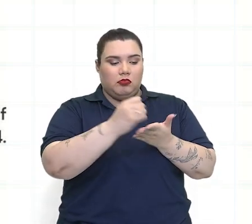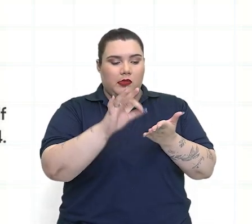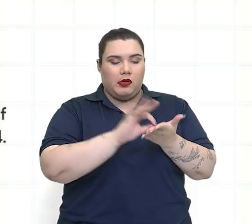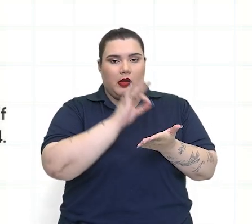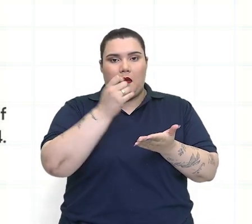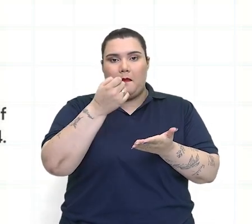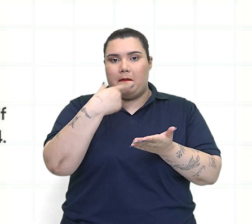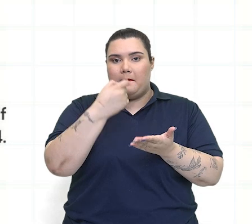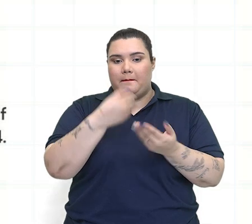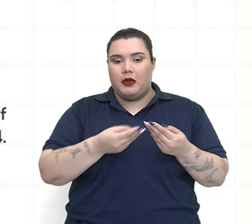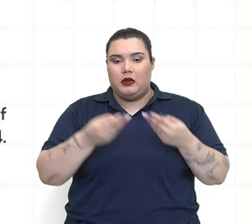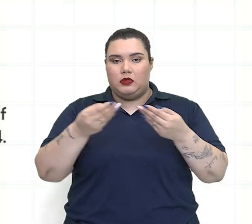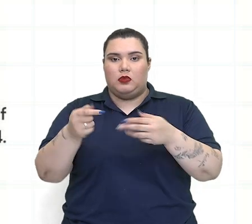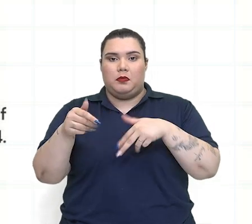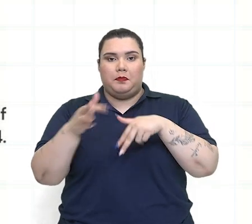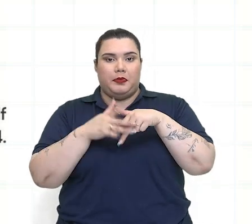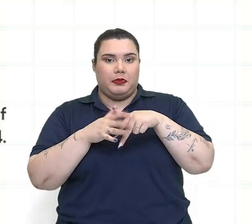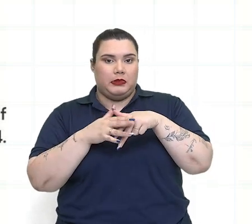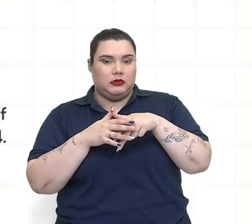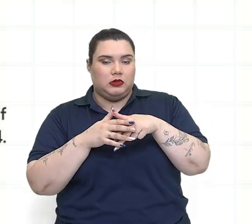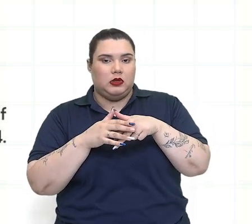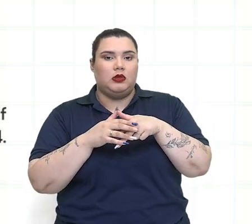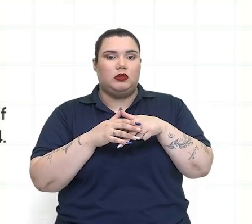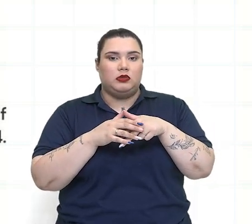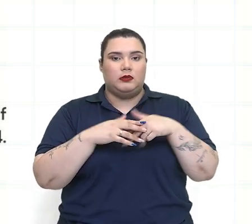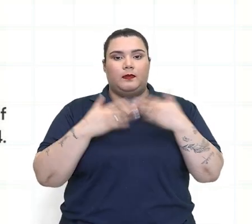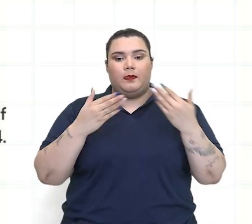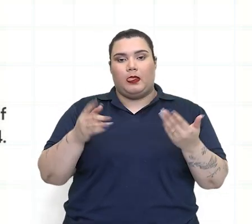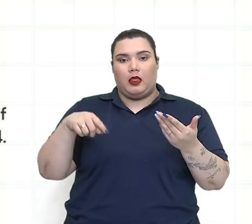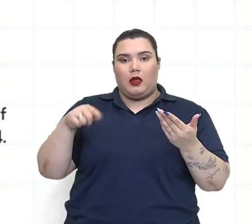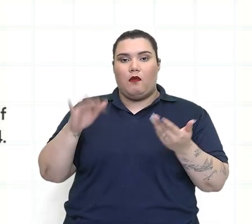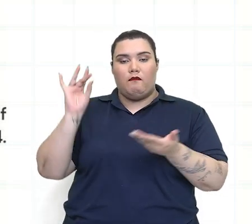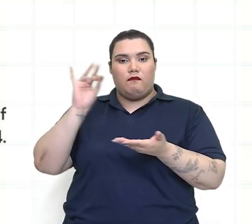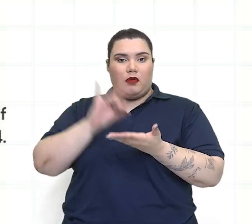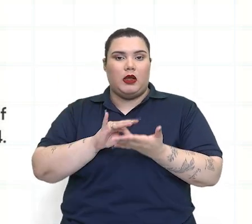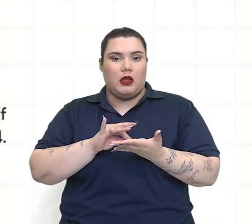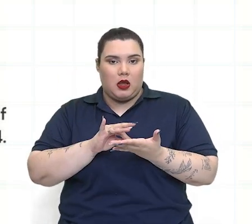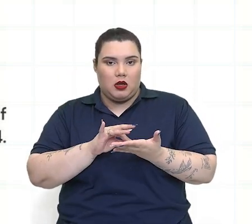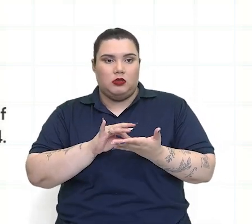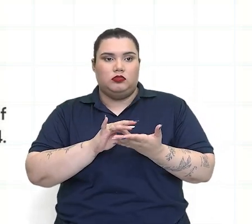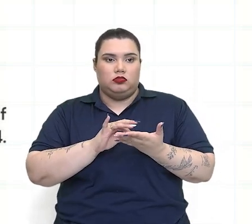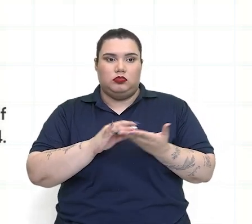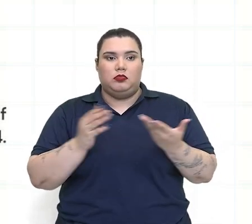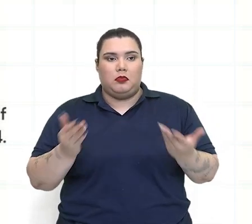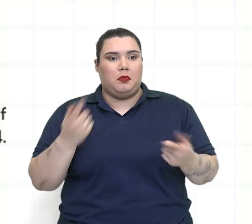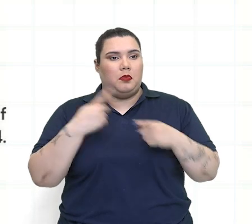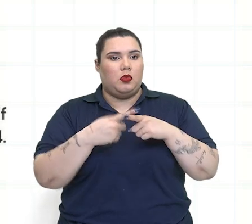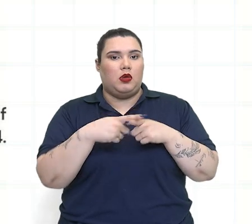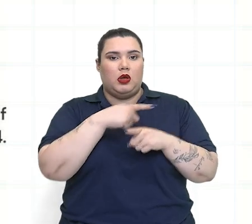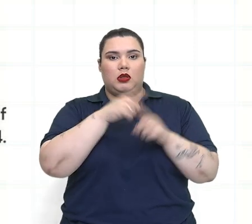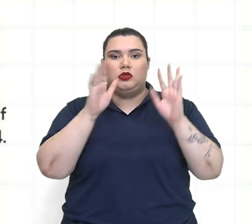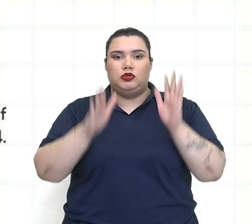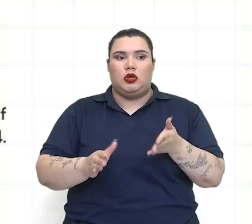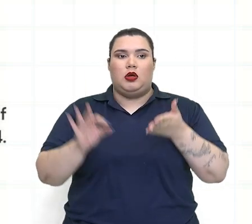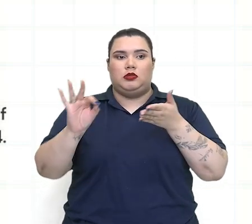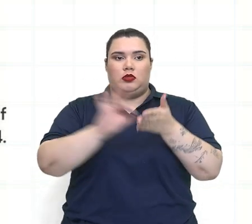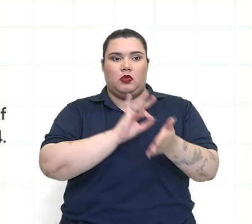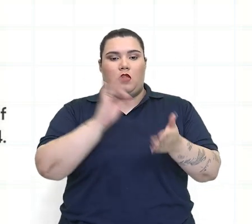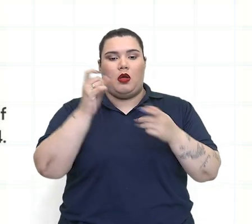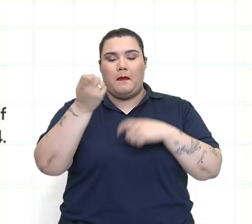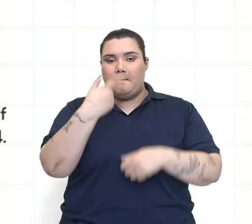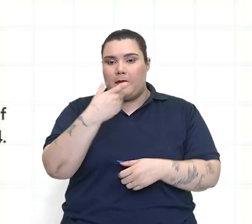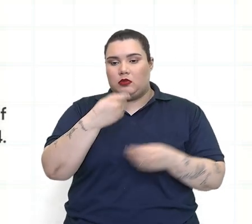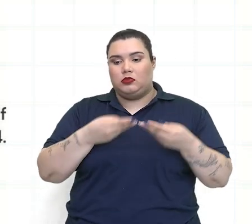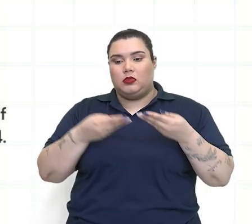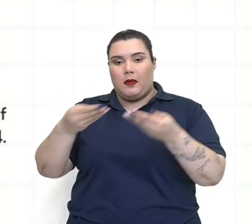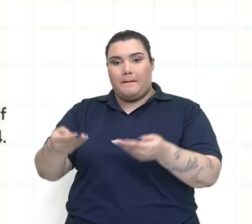para o paciente, né? Isso aí é o fato, é inquestionável porque ela passou, mas